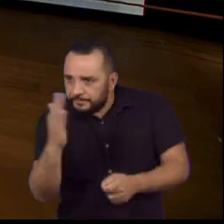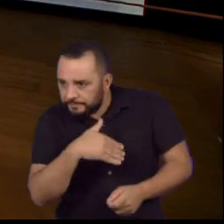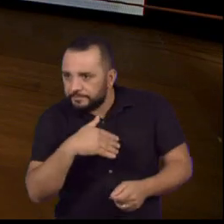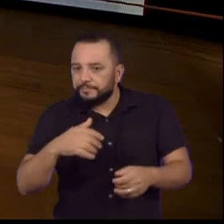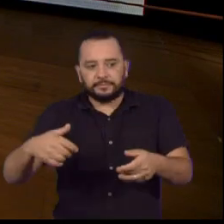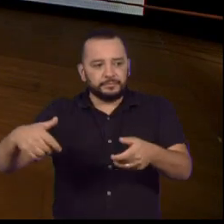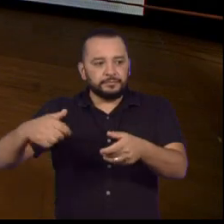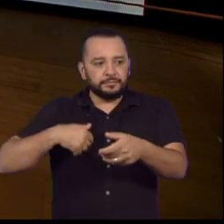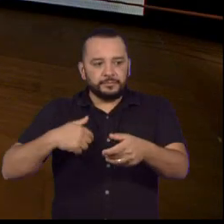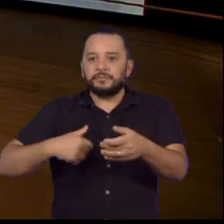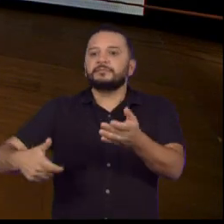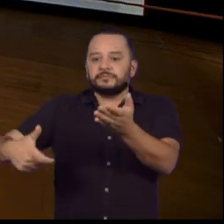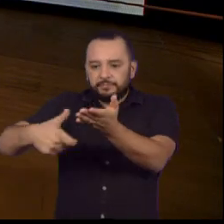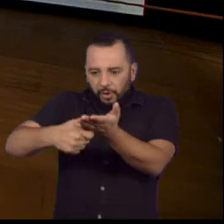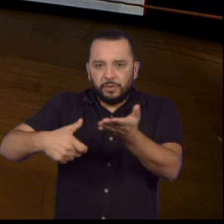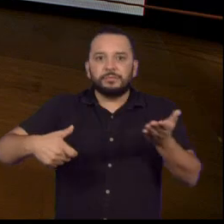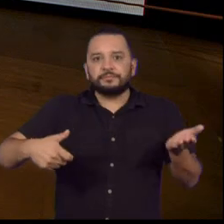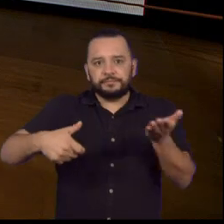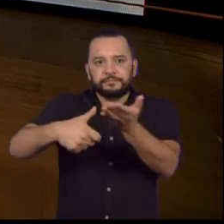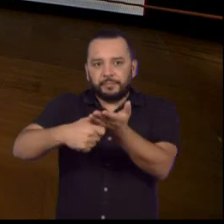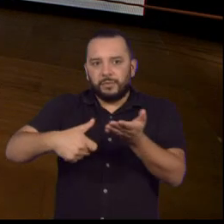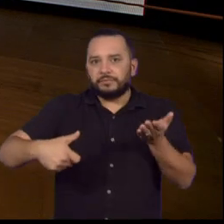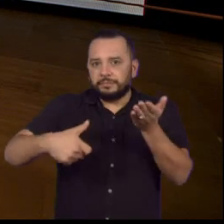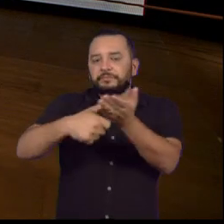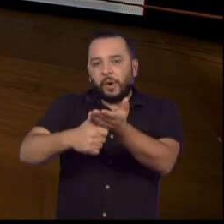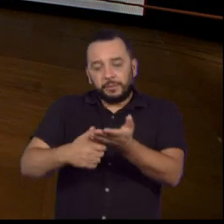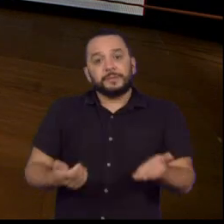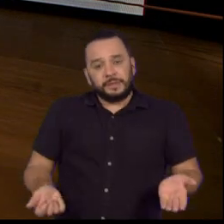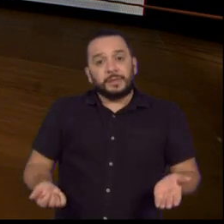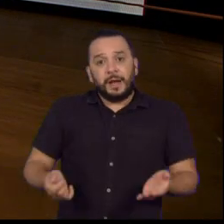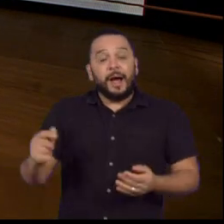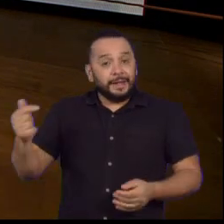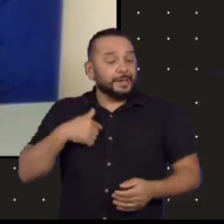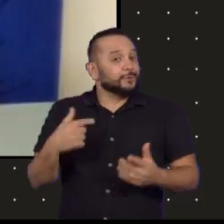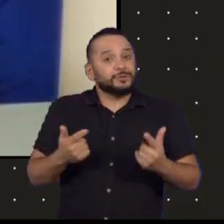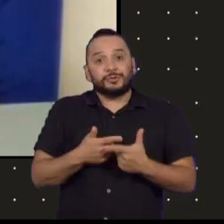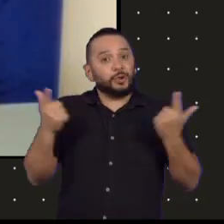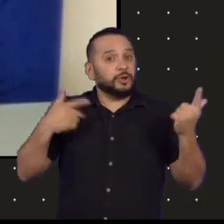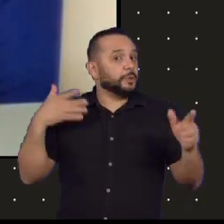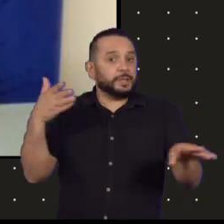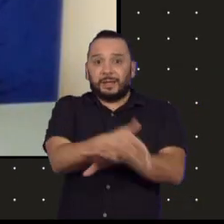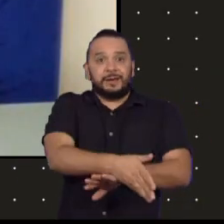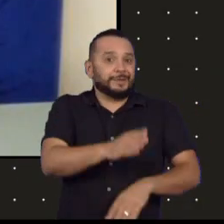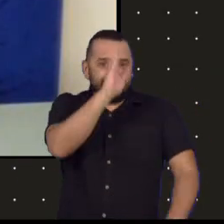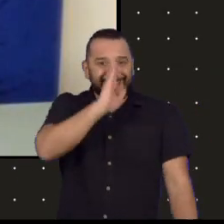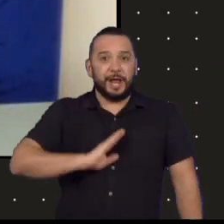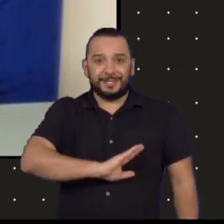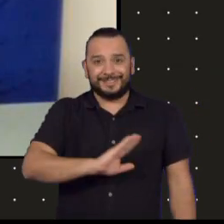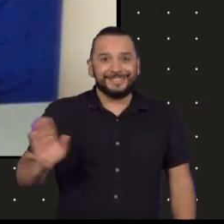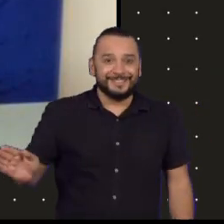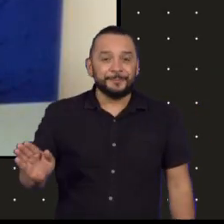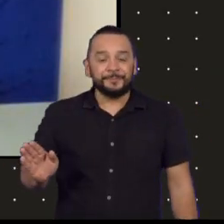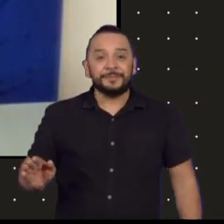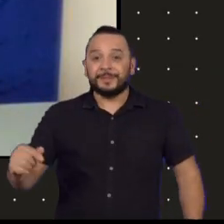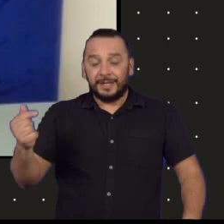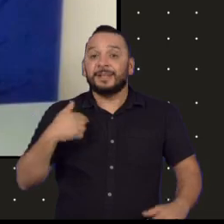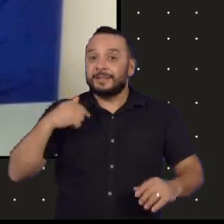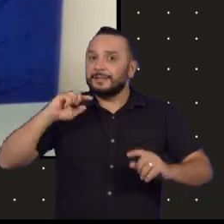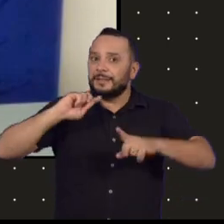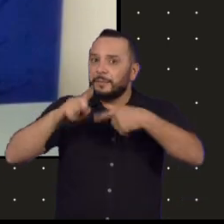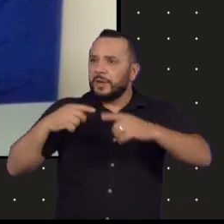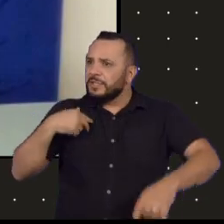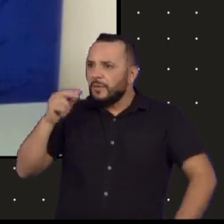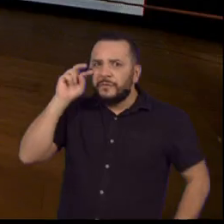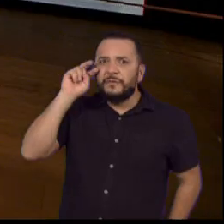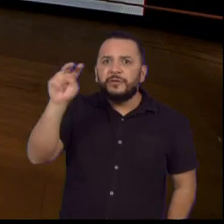Eu entrei porque eu queria fazer balé. E daí eu fui até a sala do presidente, através dele, para pedir uma bolsa. E